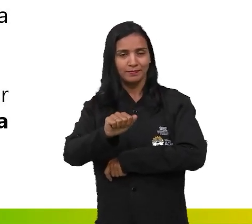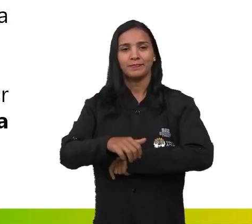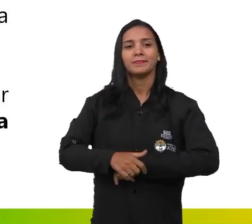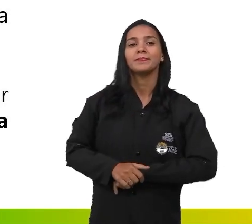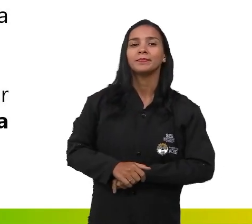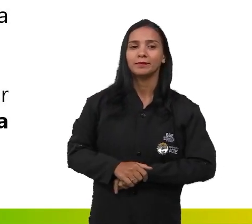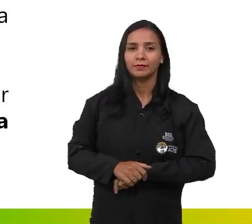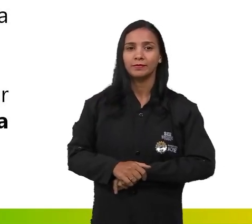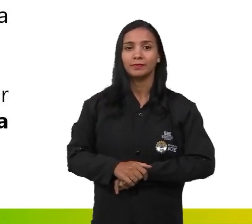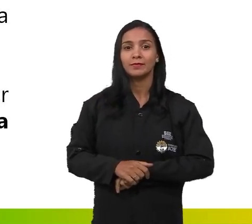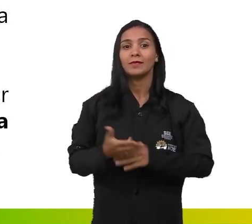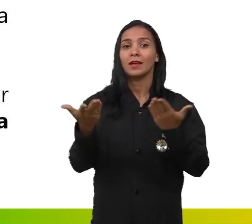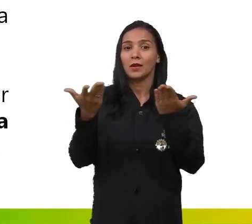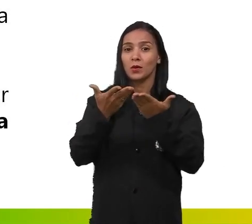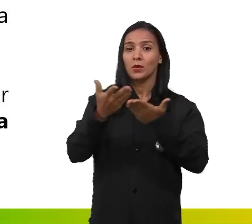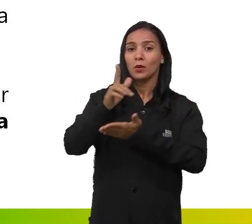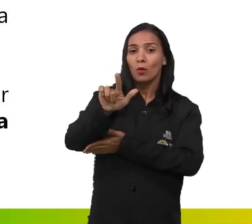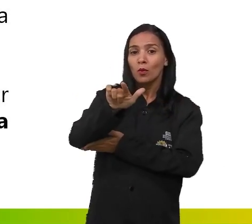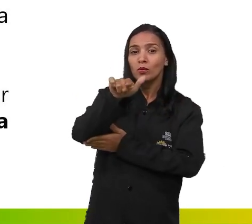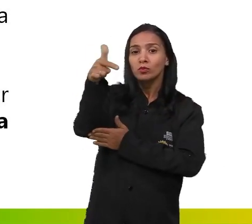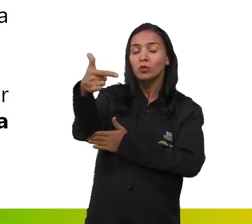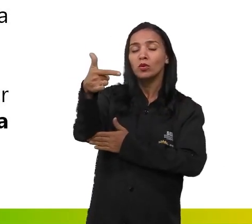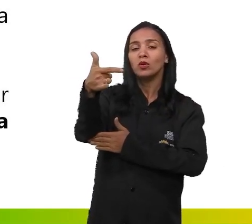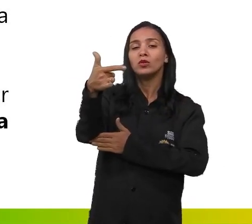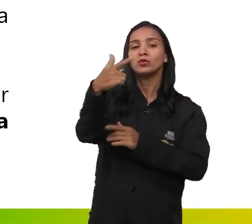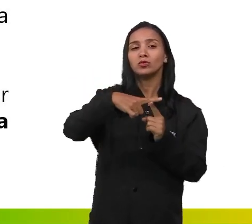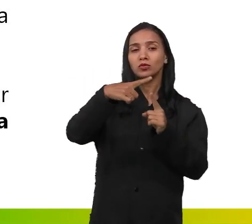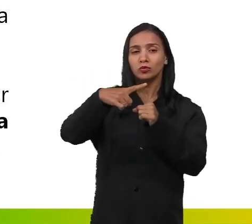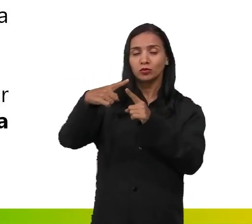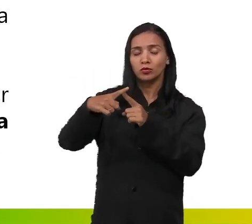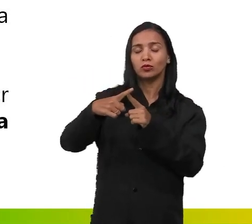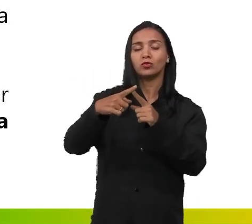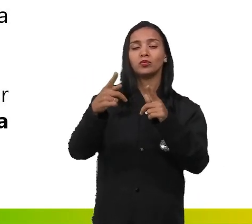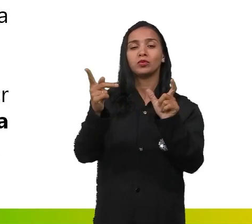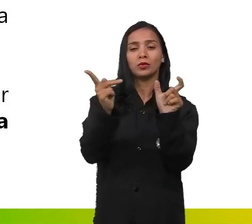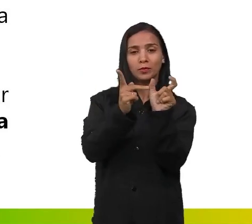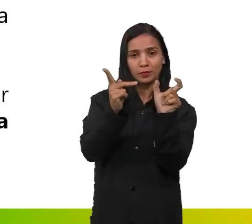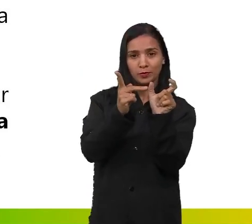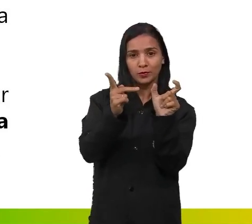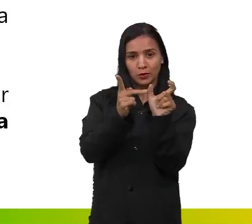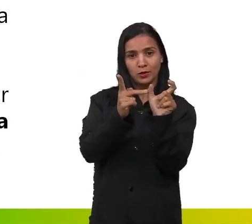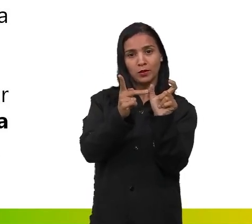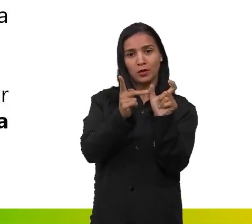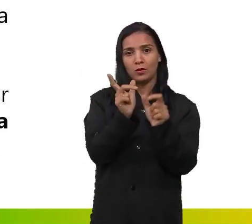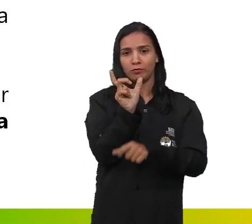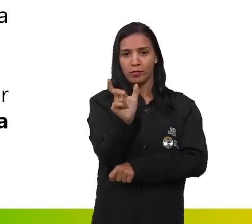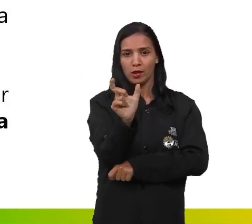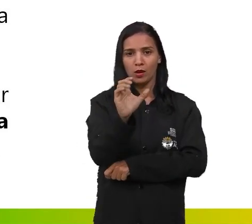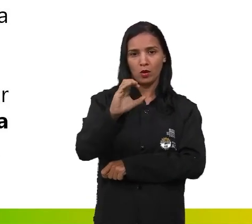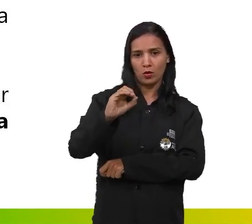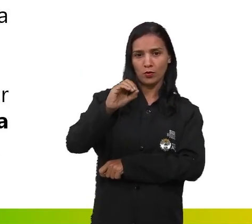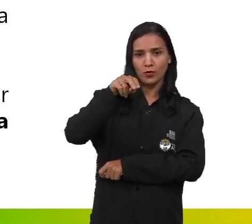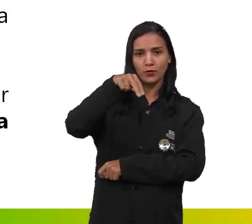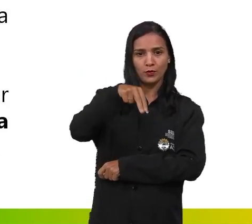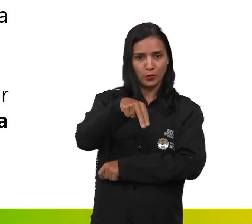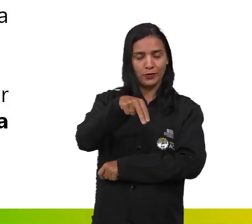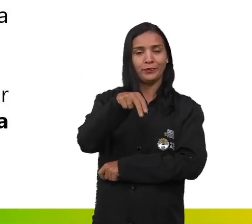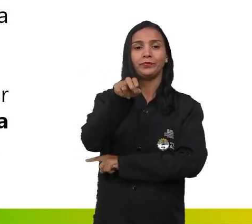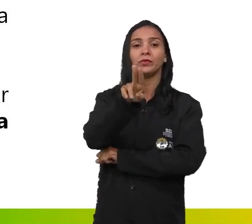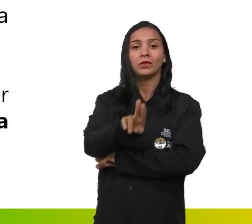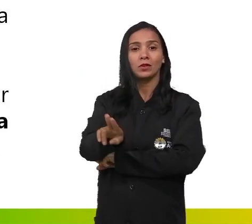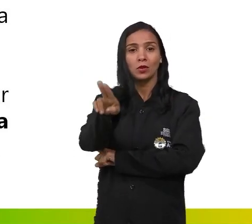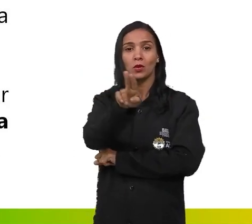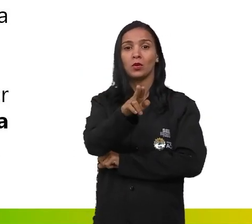Agora sim, vamos para a próxima preposição, que é o on, pessoal. On é uma preposição utilizada para